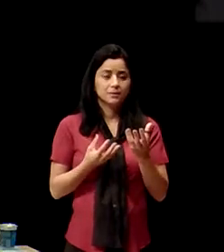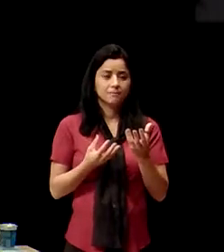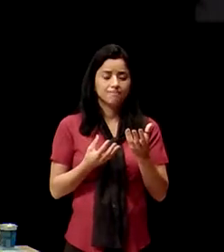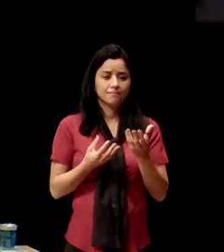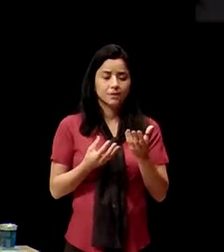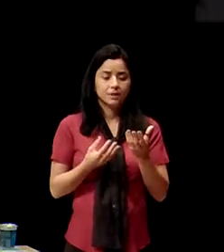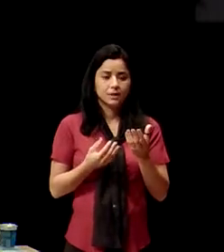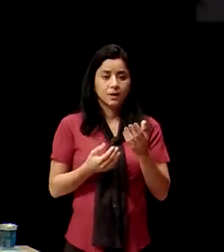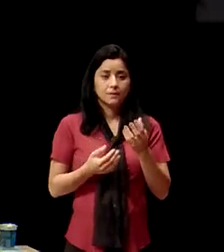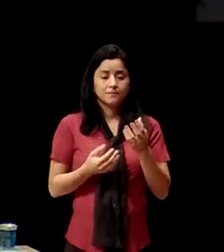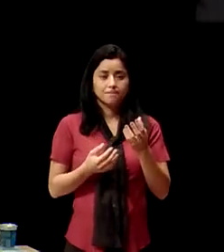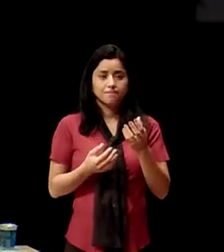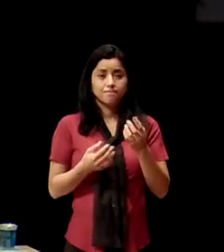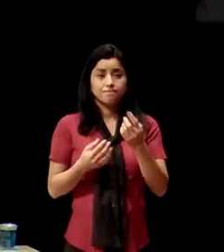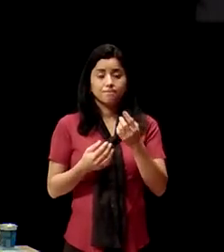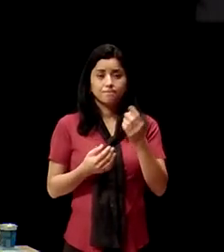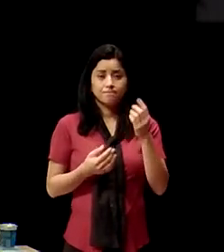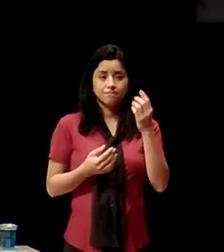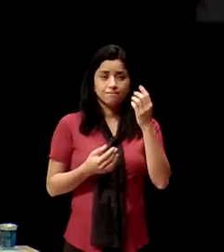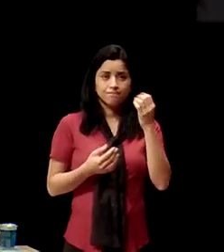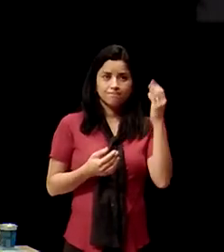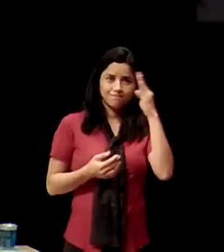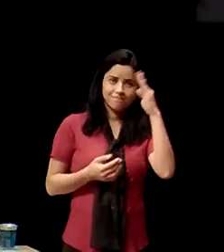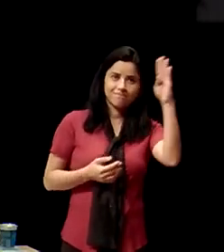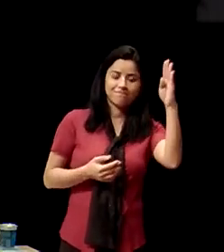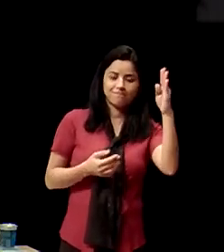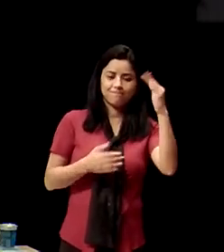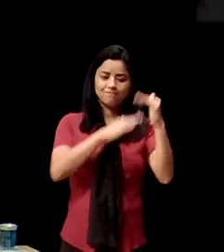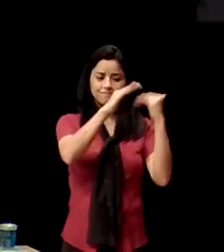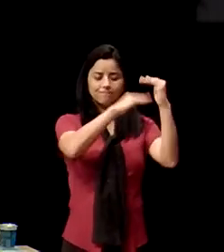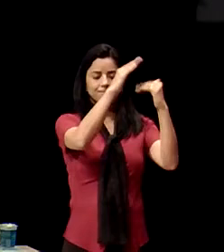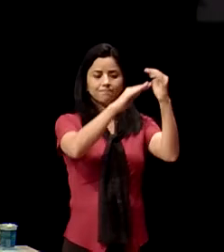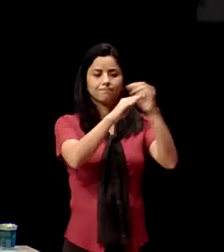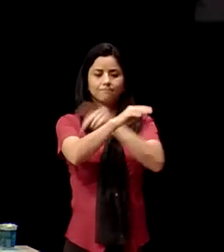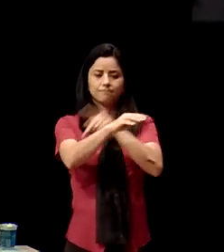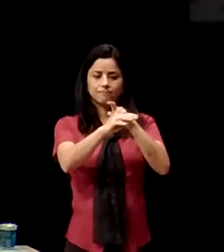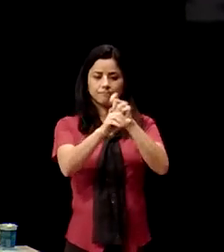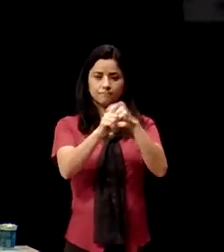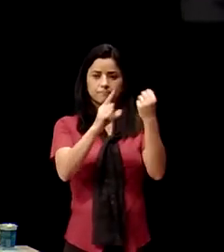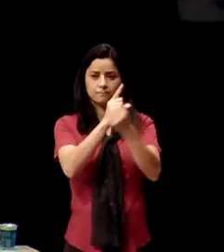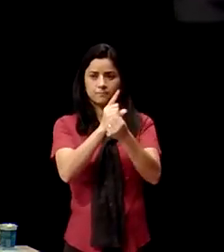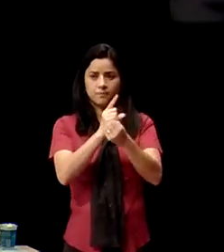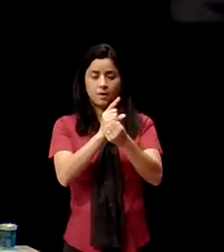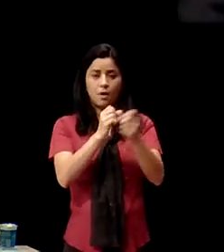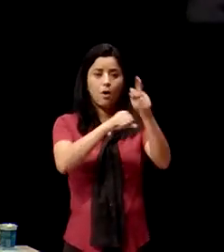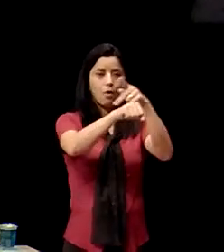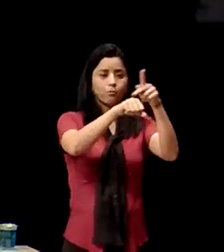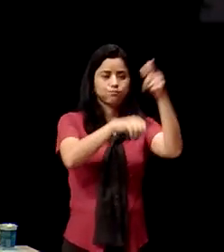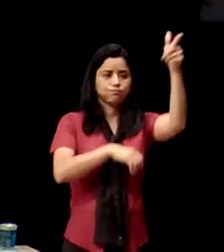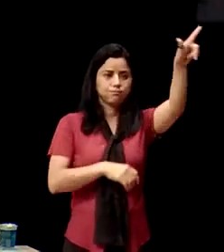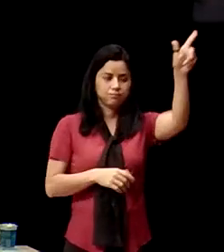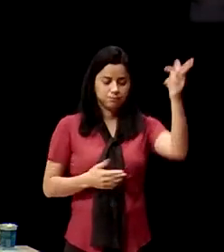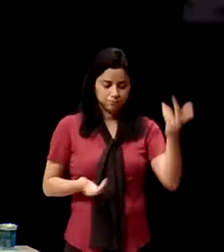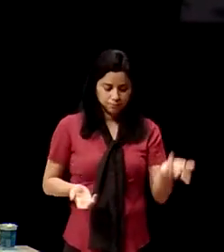É um elemento muito importante no desenvolvimento da pedagogia social nas Ilhas Britânicas. In the British